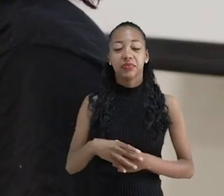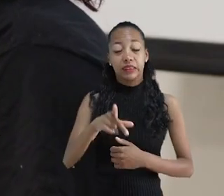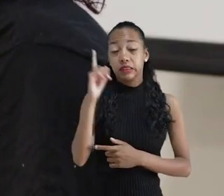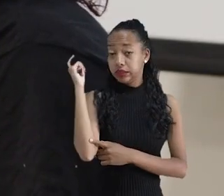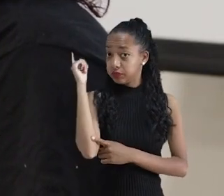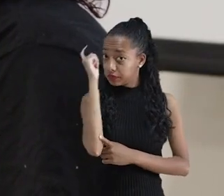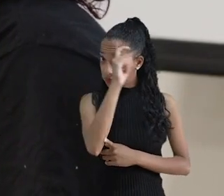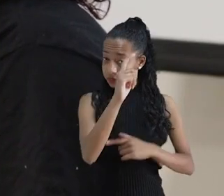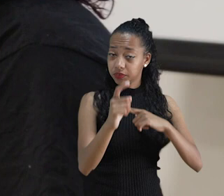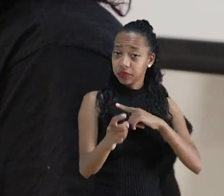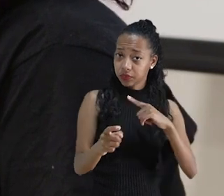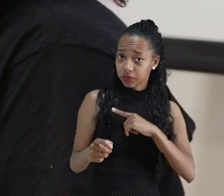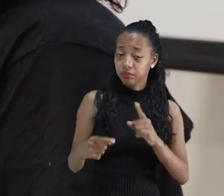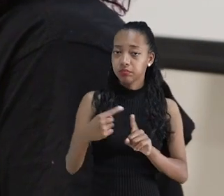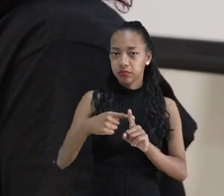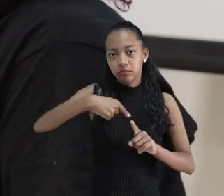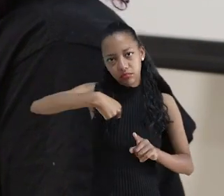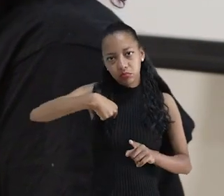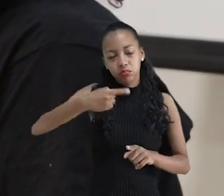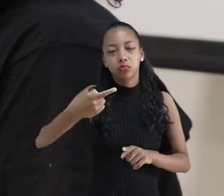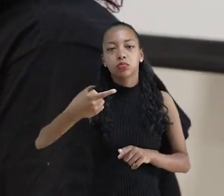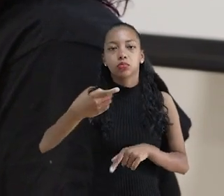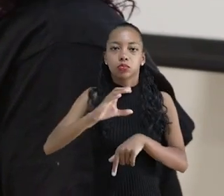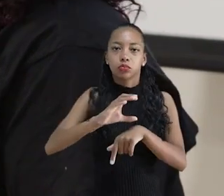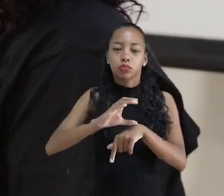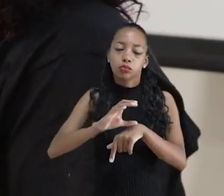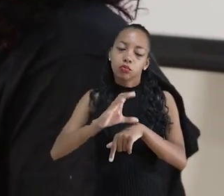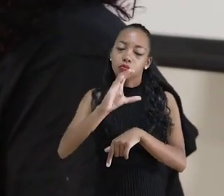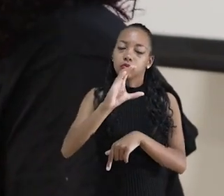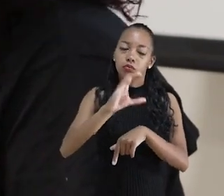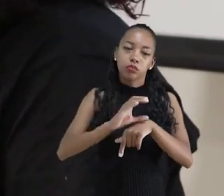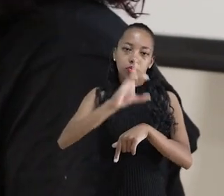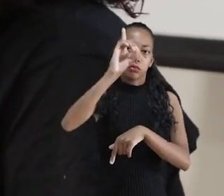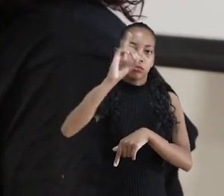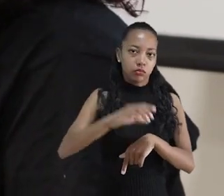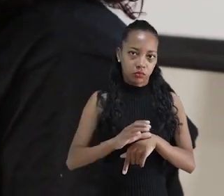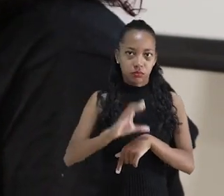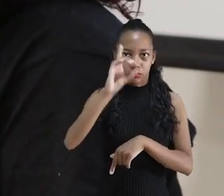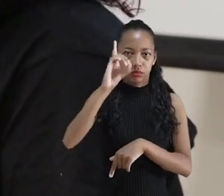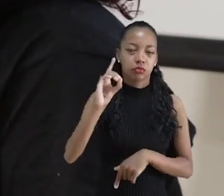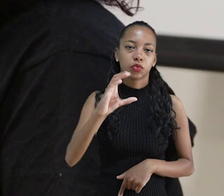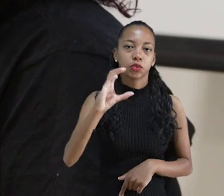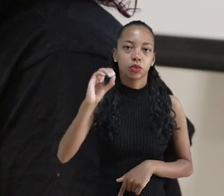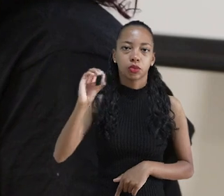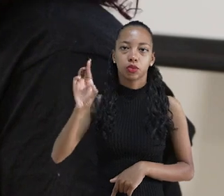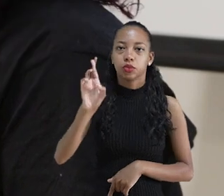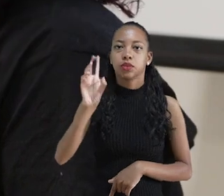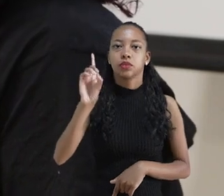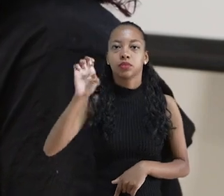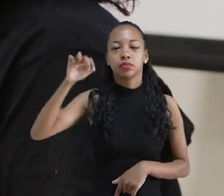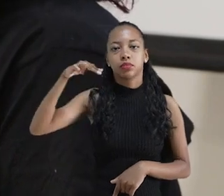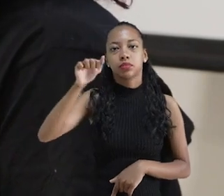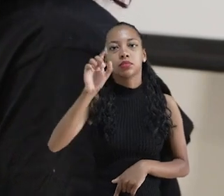componho a coordenação Sou coordenadora geral eh o Renato queiro que também é da bueiro é o